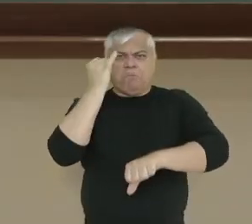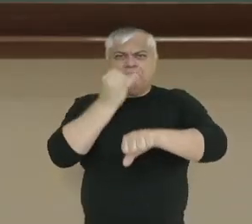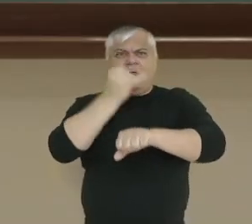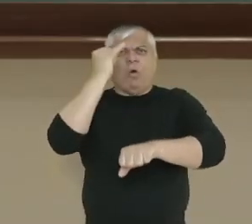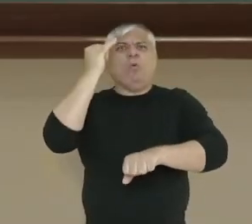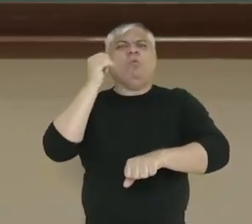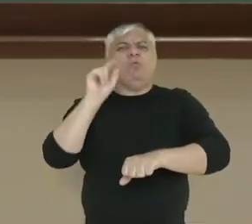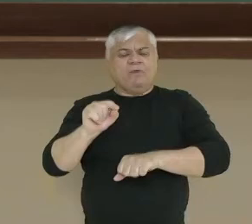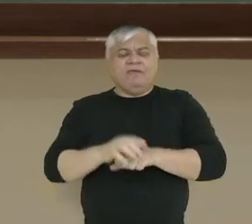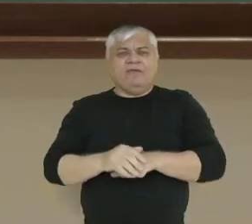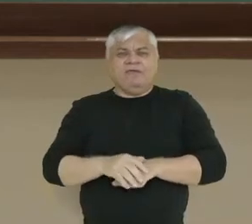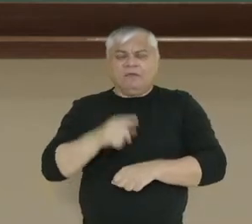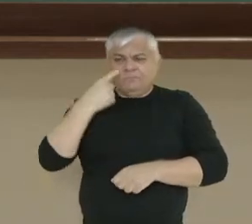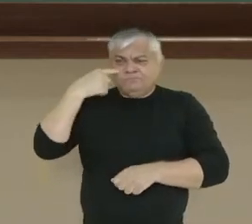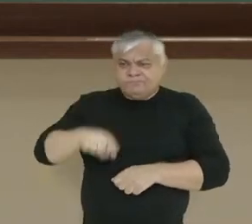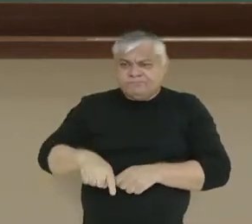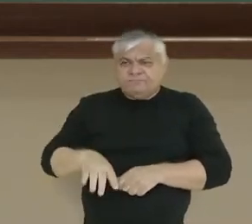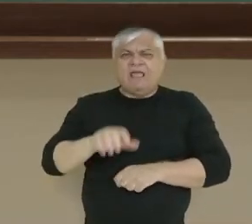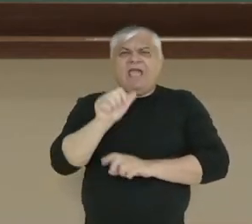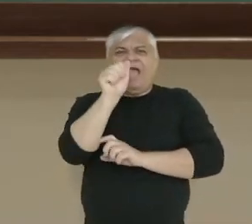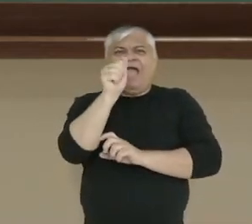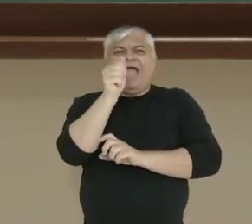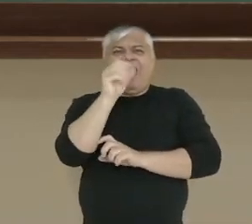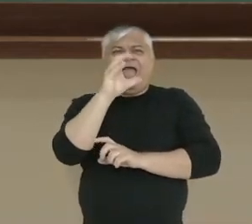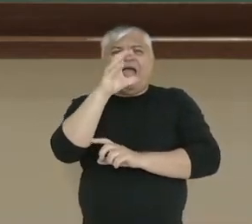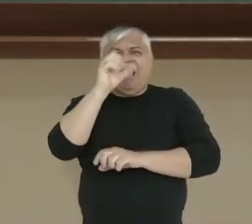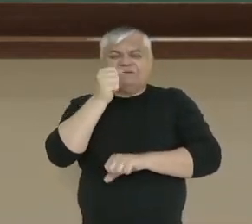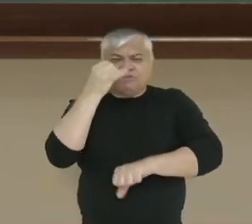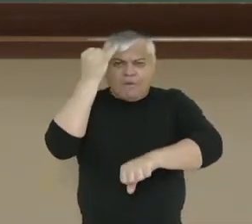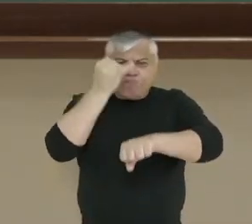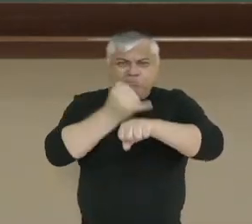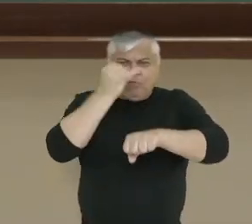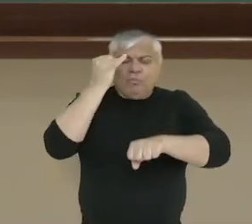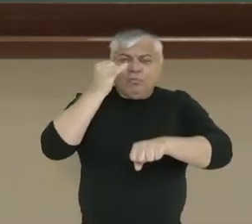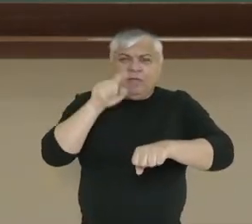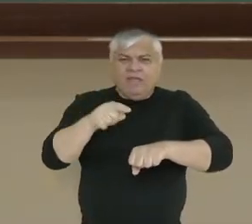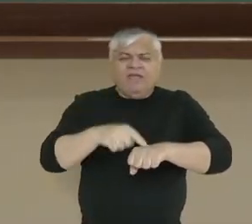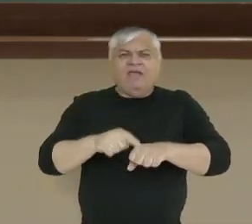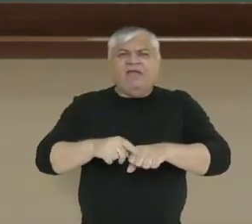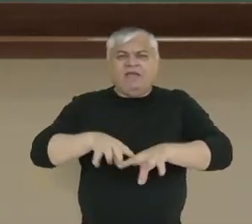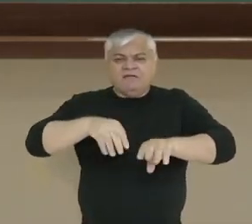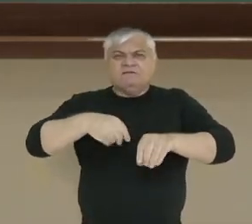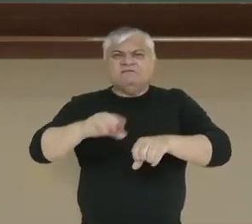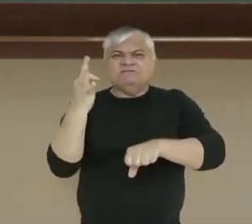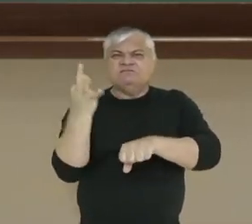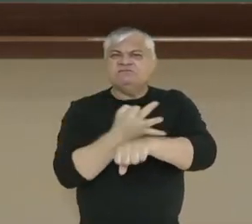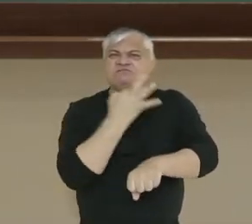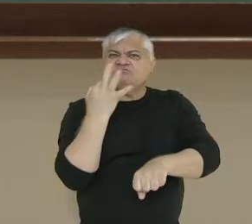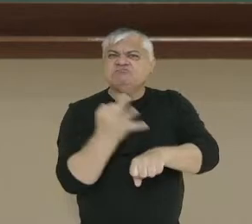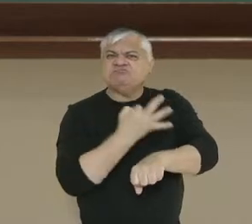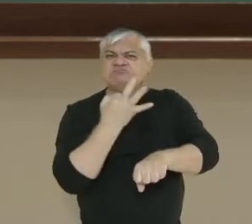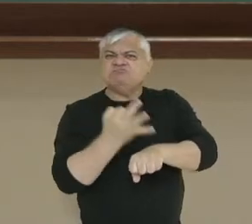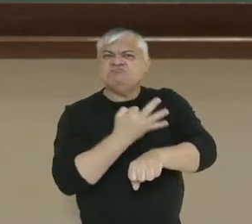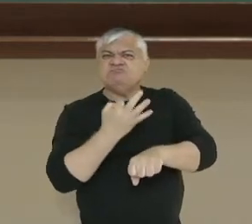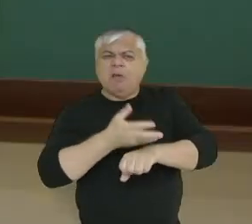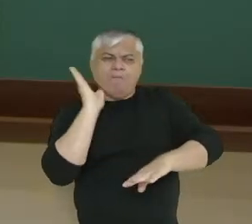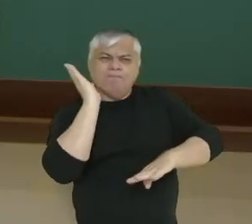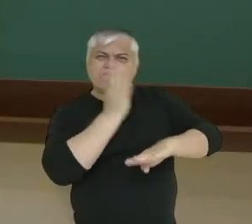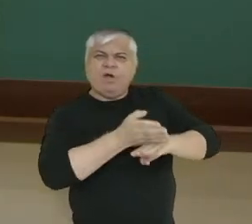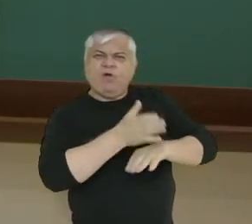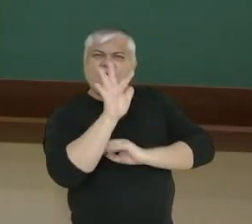com essa descoberta, o aço, que é mais fácil de ser trabalhado e mais resistente que o ferro, vai se tornar